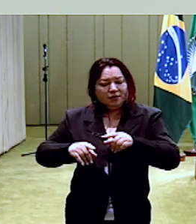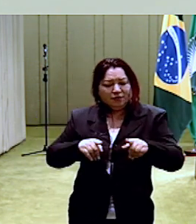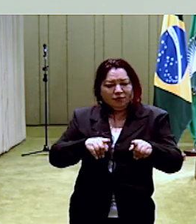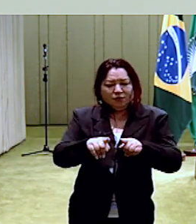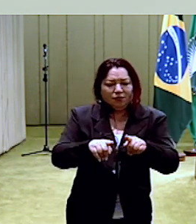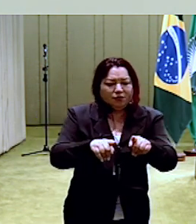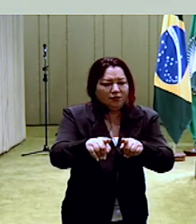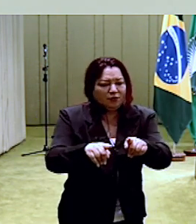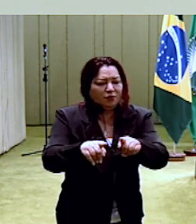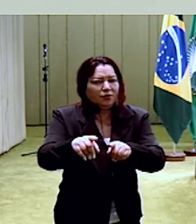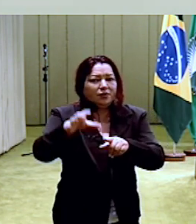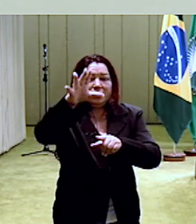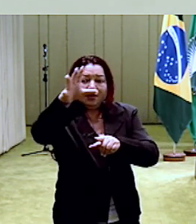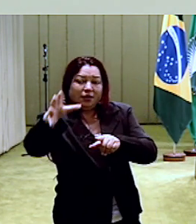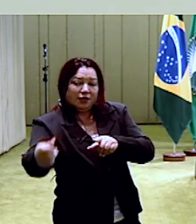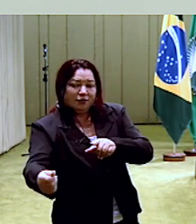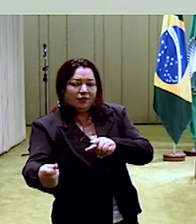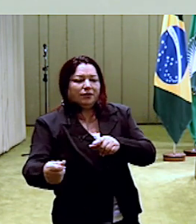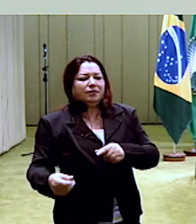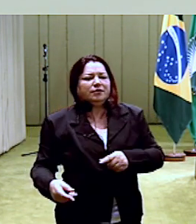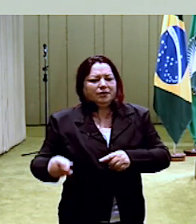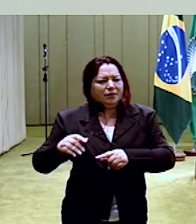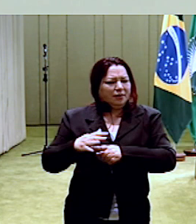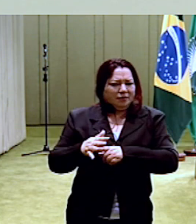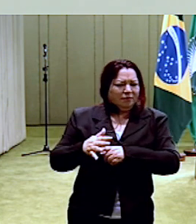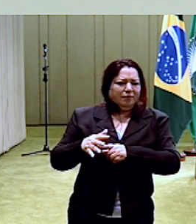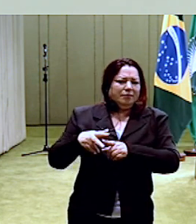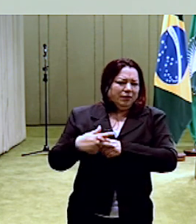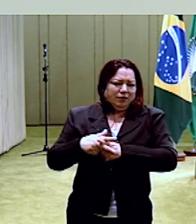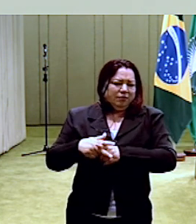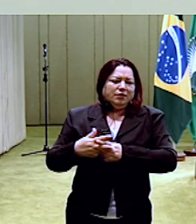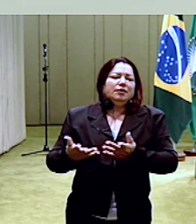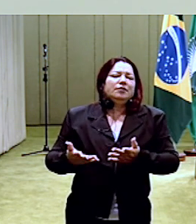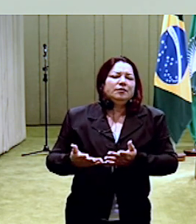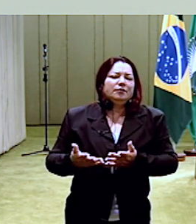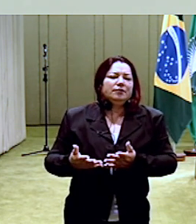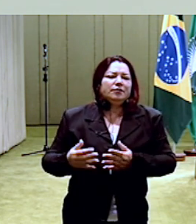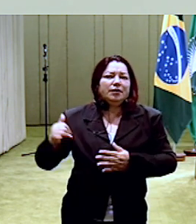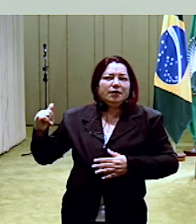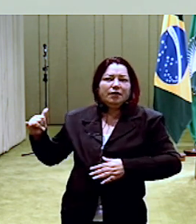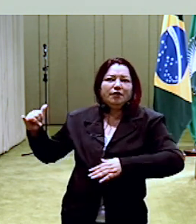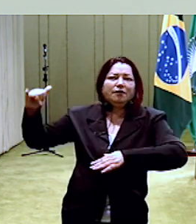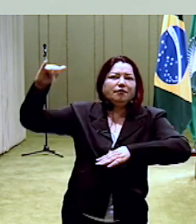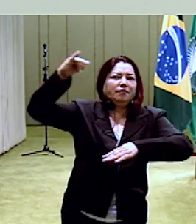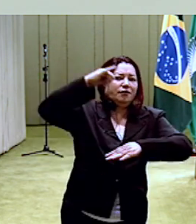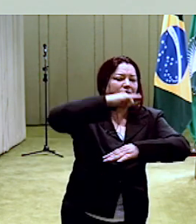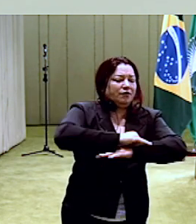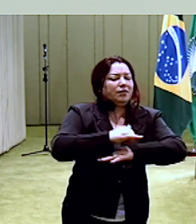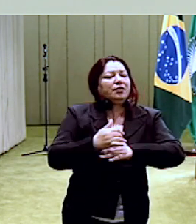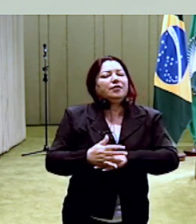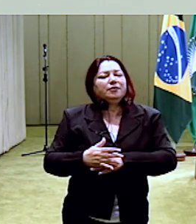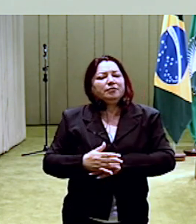competitivos no continente africano. Estou falando de máquinas e equipamentos agrícolas, estou falando dos aviões da Embraer, que são de